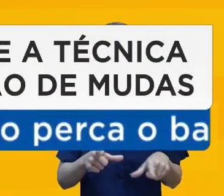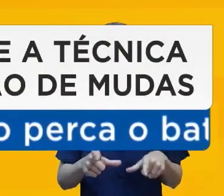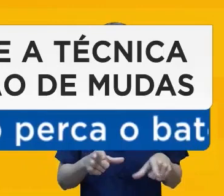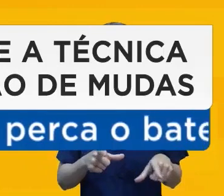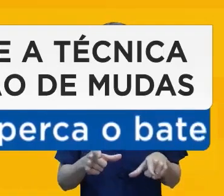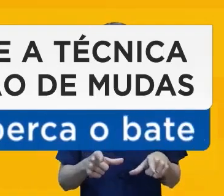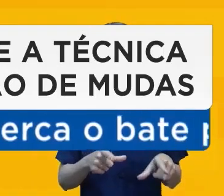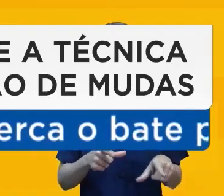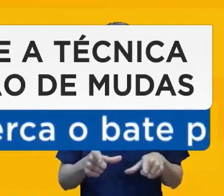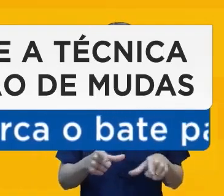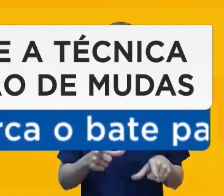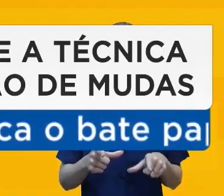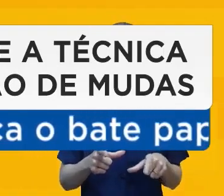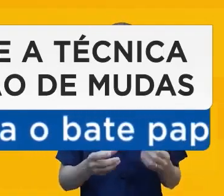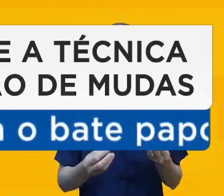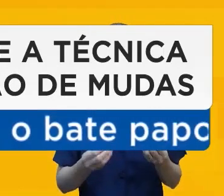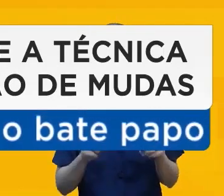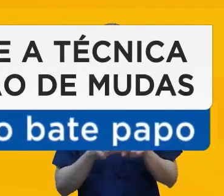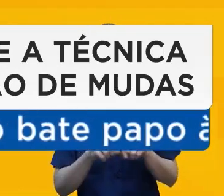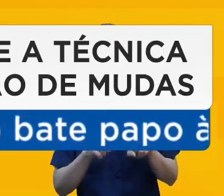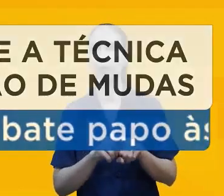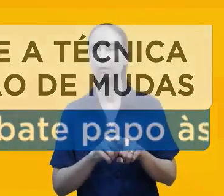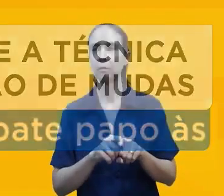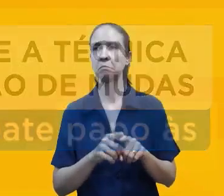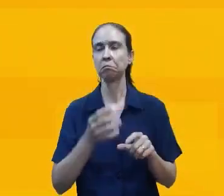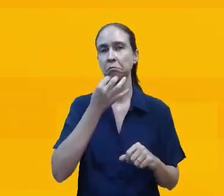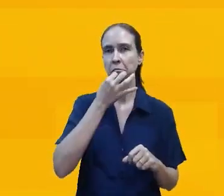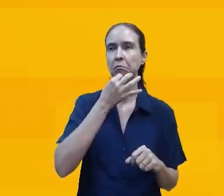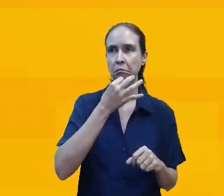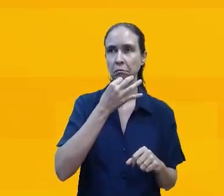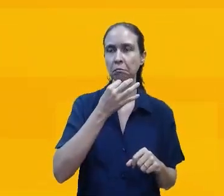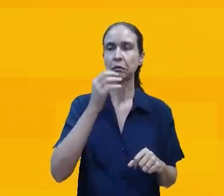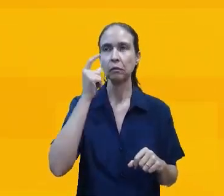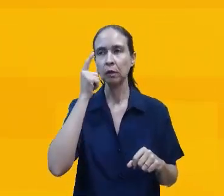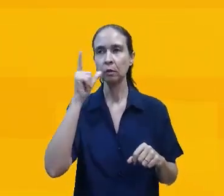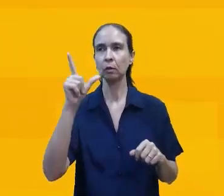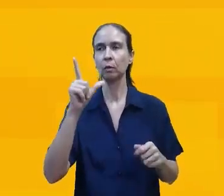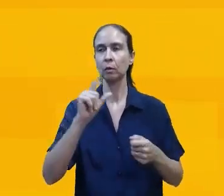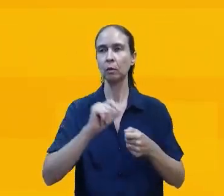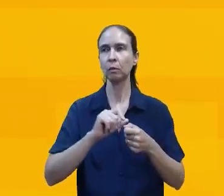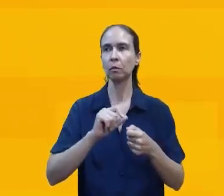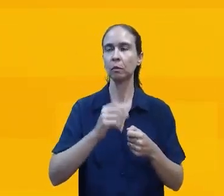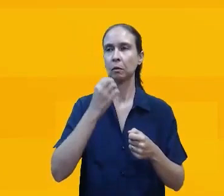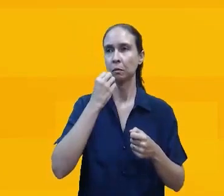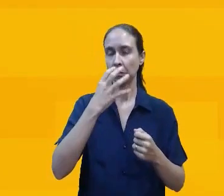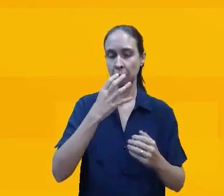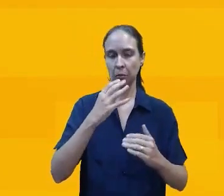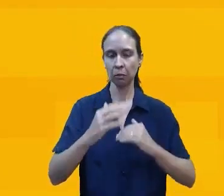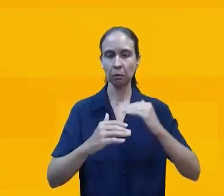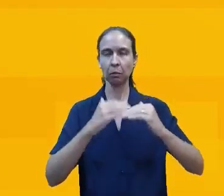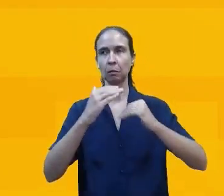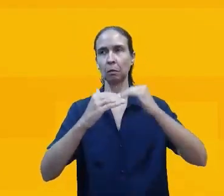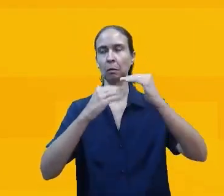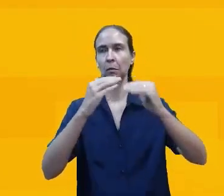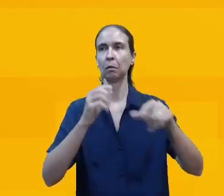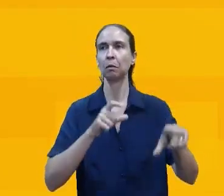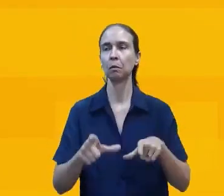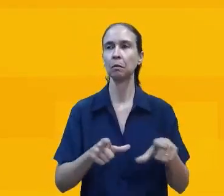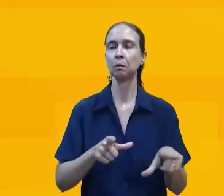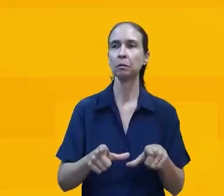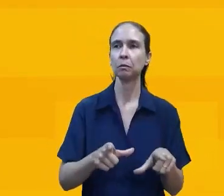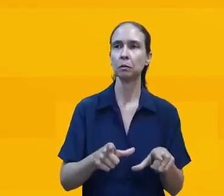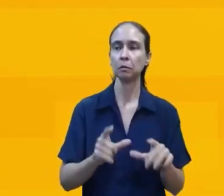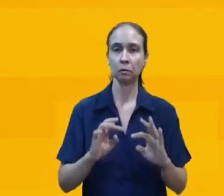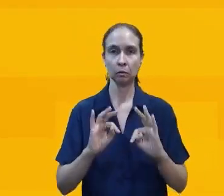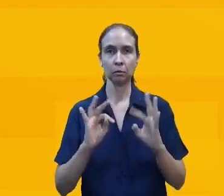muito grandes que na meu entendimento a gente foi conseguindo fazer dentro da produção integrada. Isso tudo